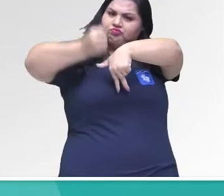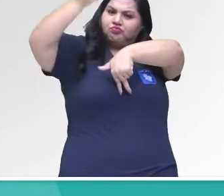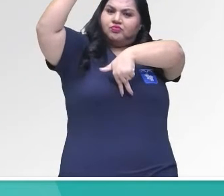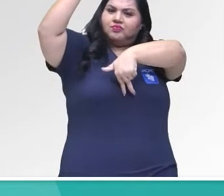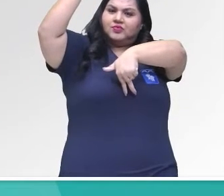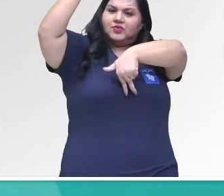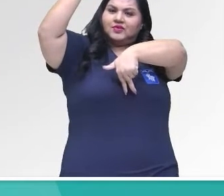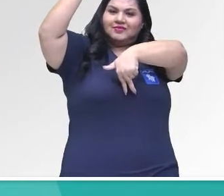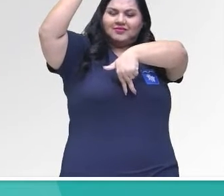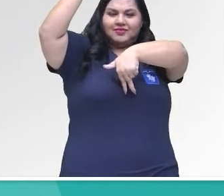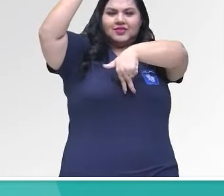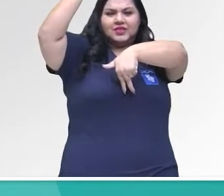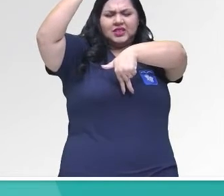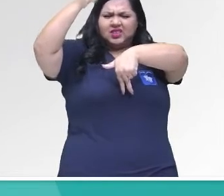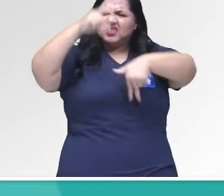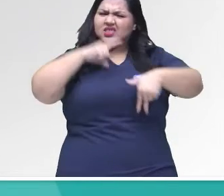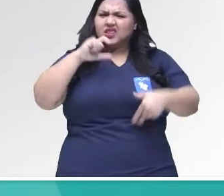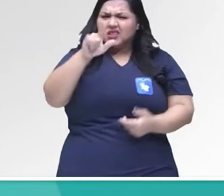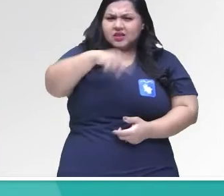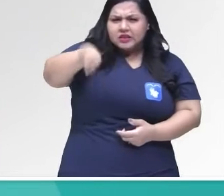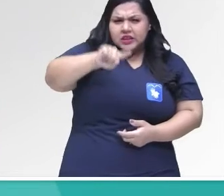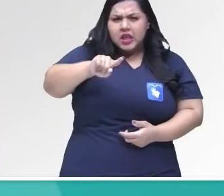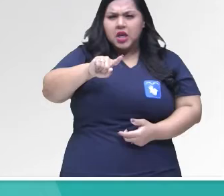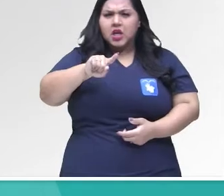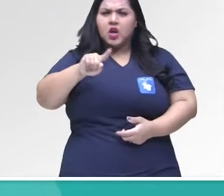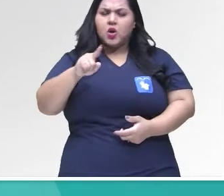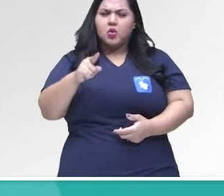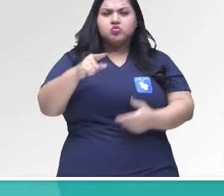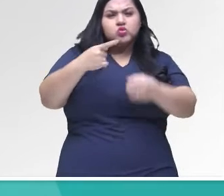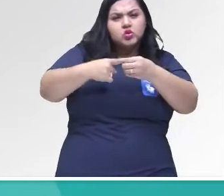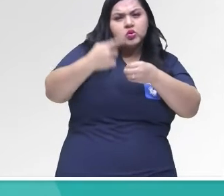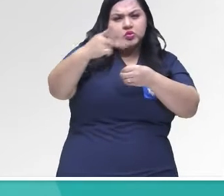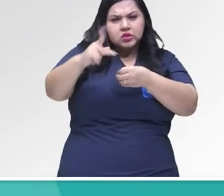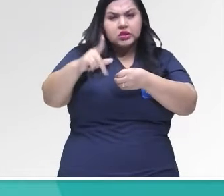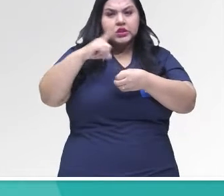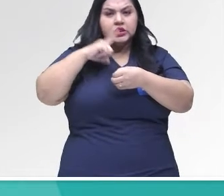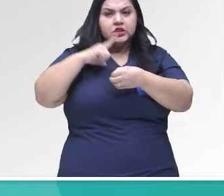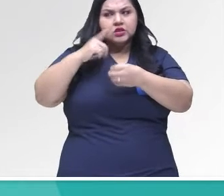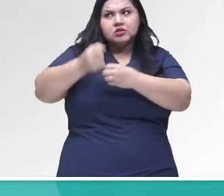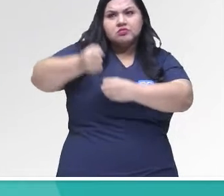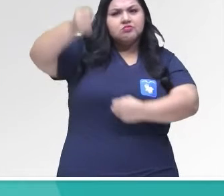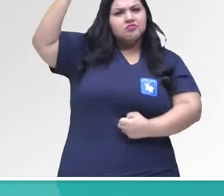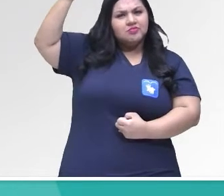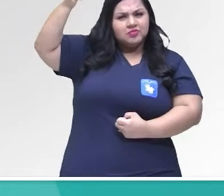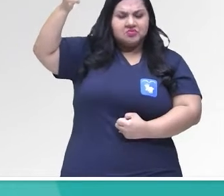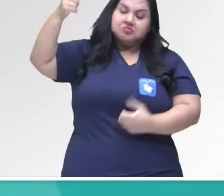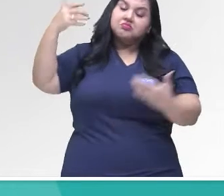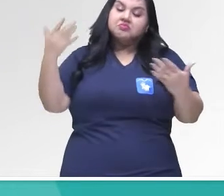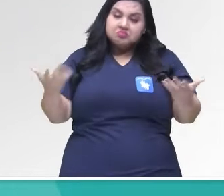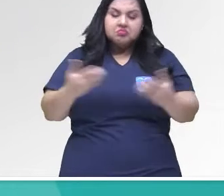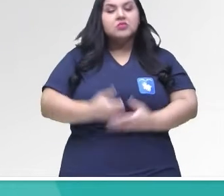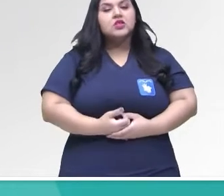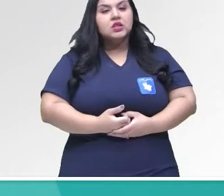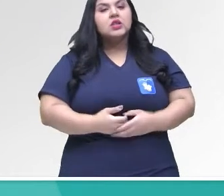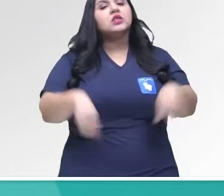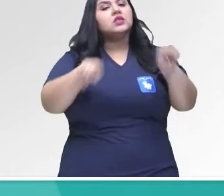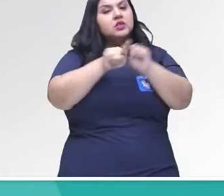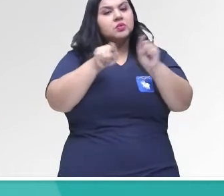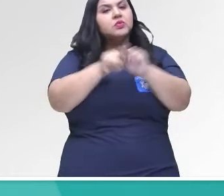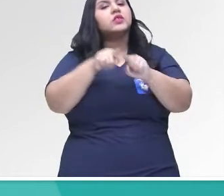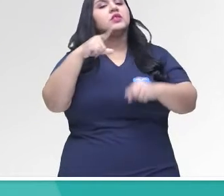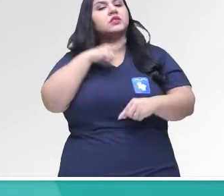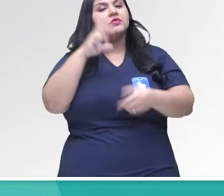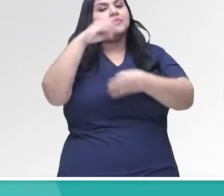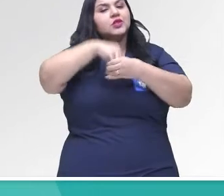manifestação folclórica na localidade de vocês que existe esse personagem, o porta-estandarte? Pois é. Ela também existe no